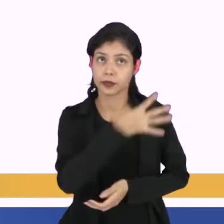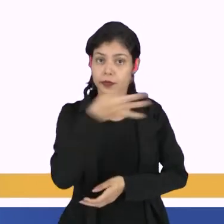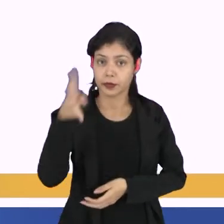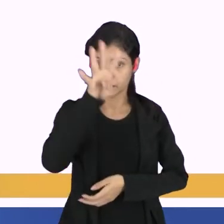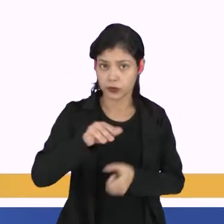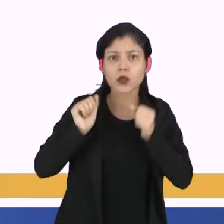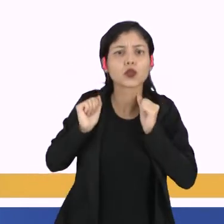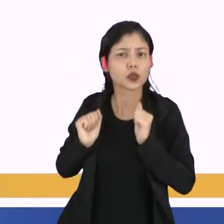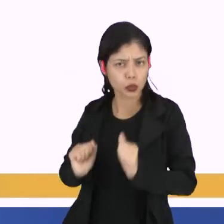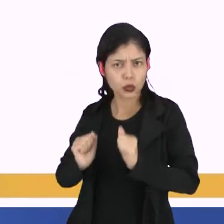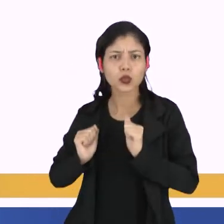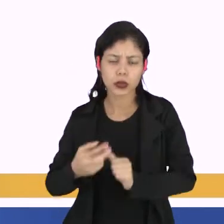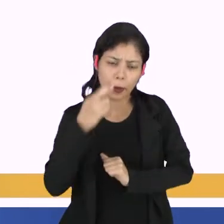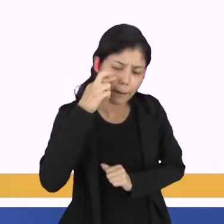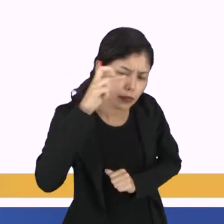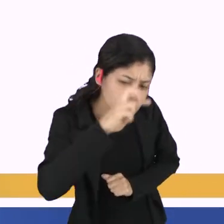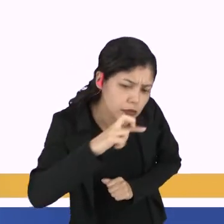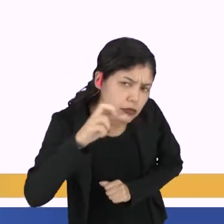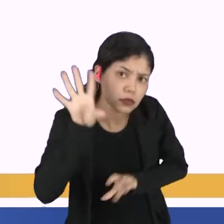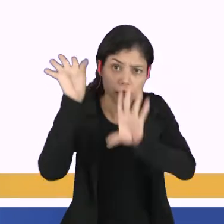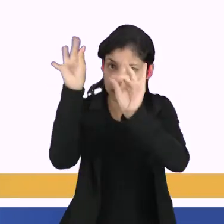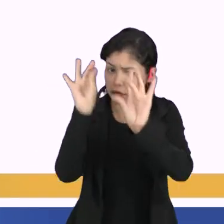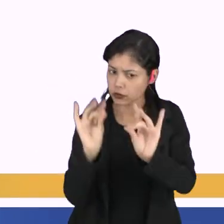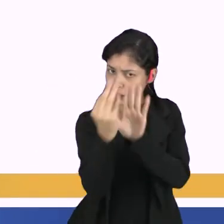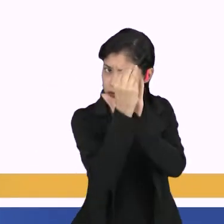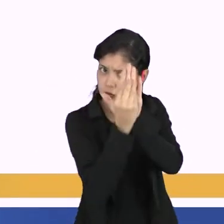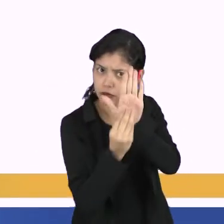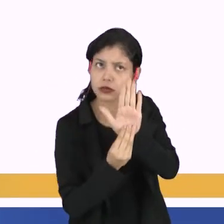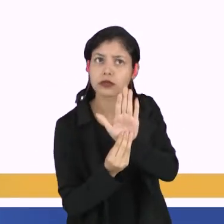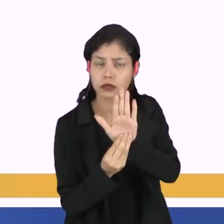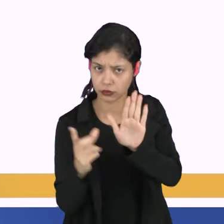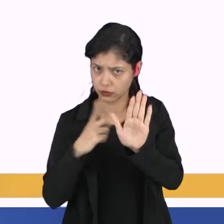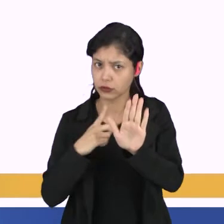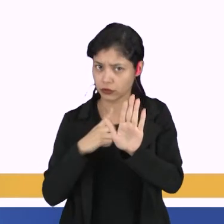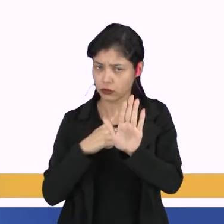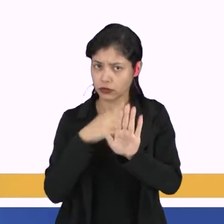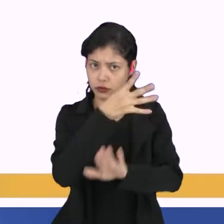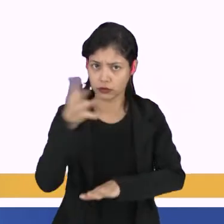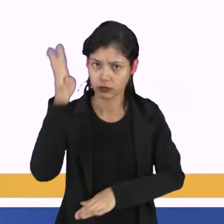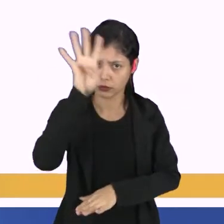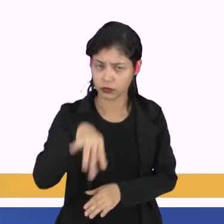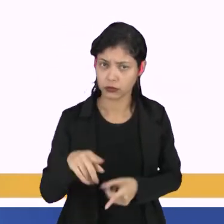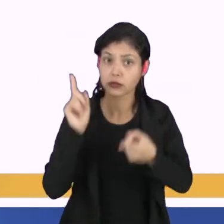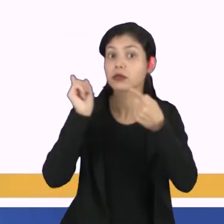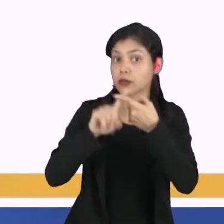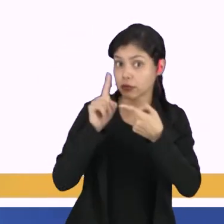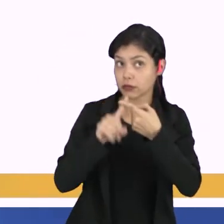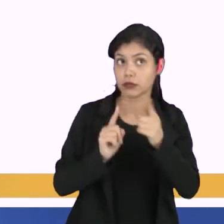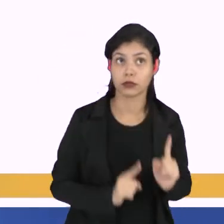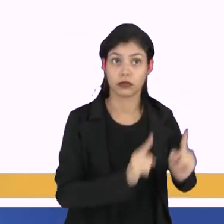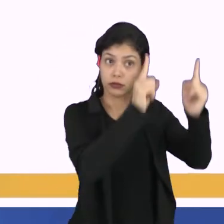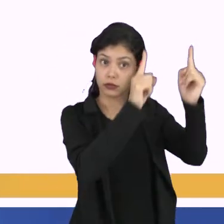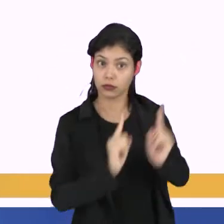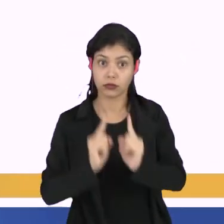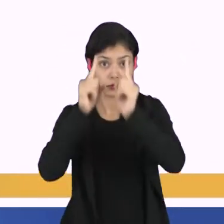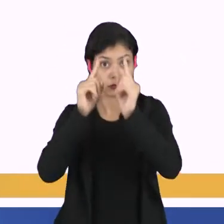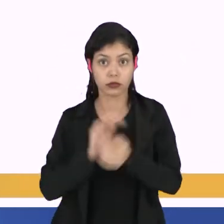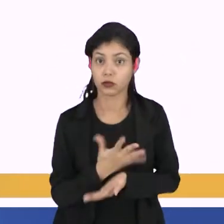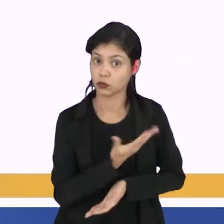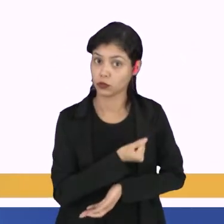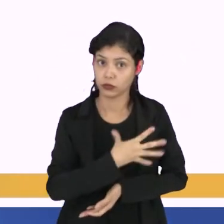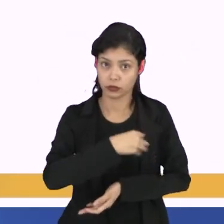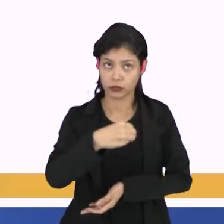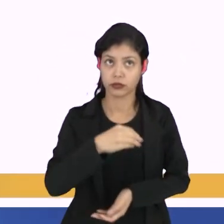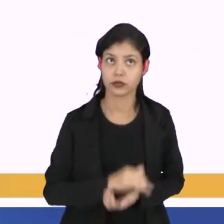você pode observar os dados que contém essa tabela. Então, na primeira coluna, nós vamos ter o número de